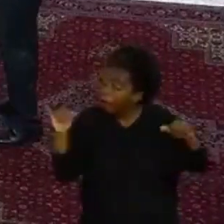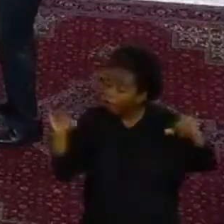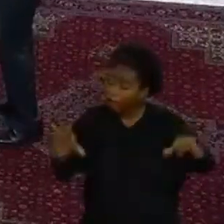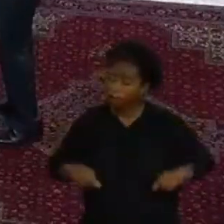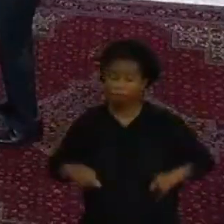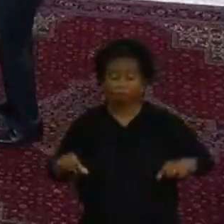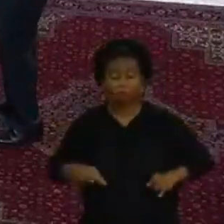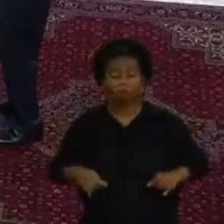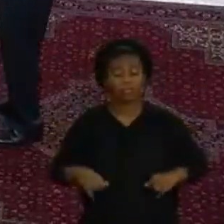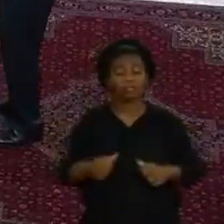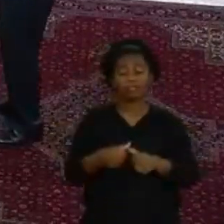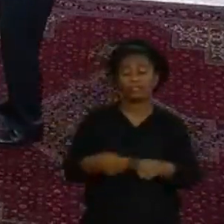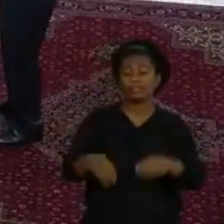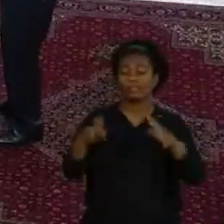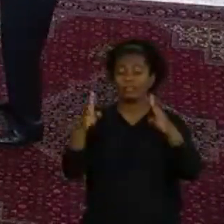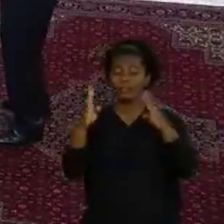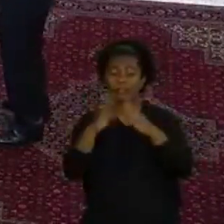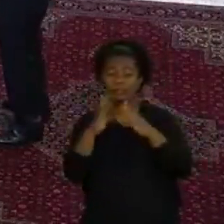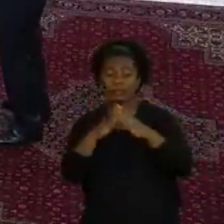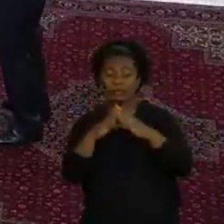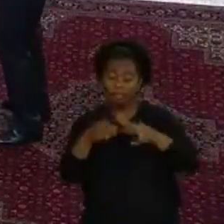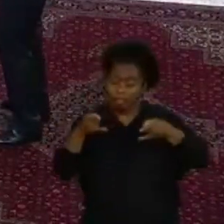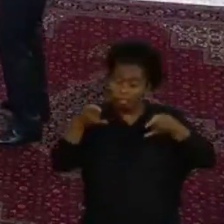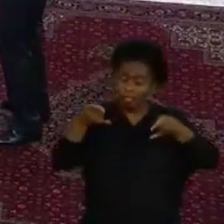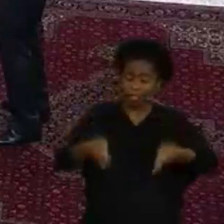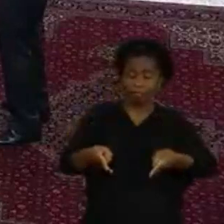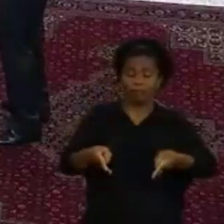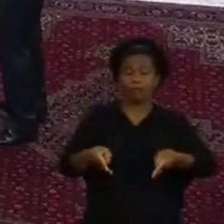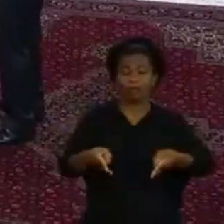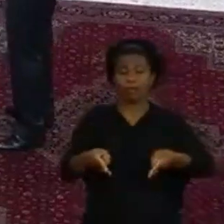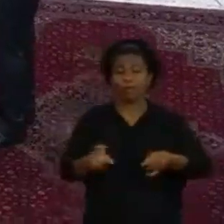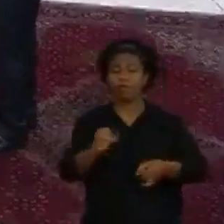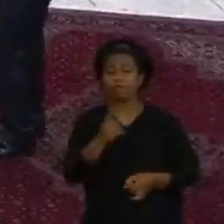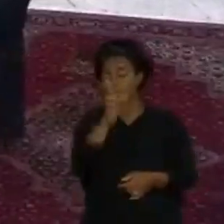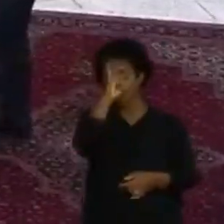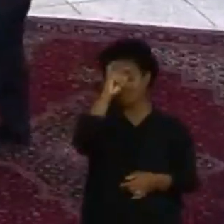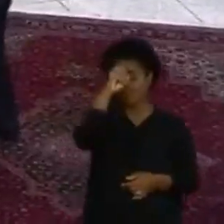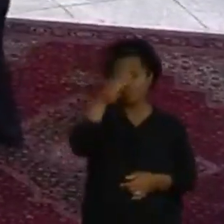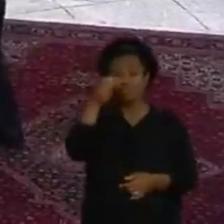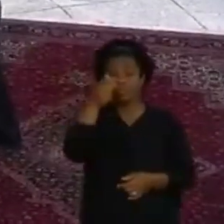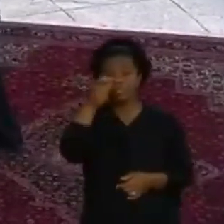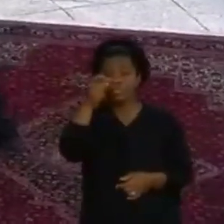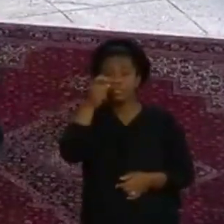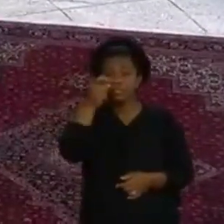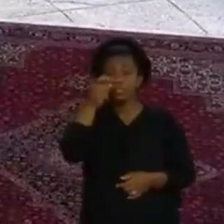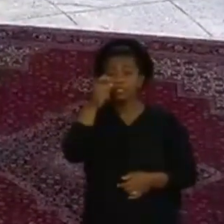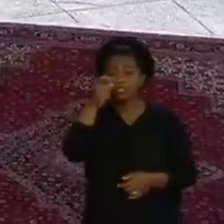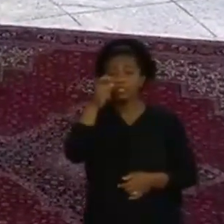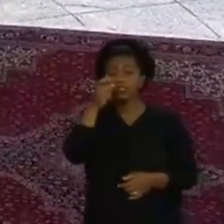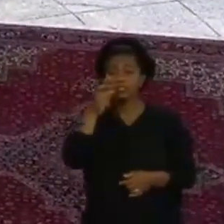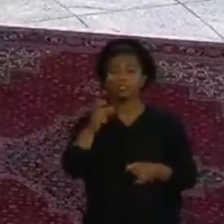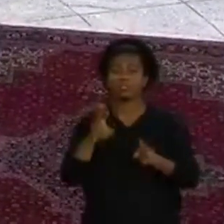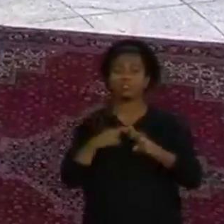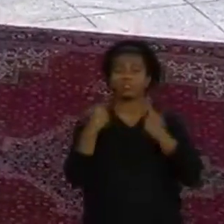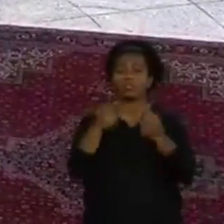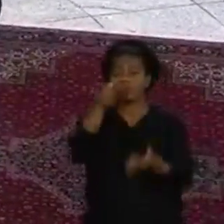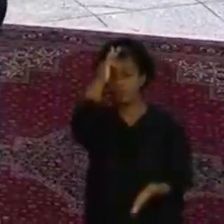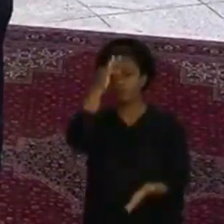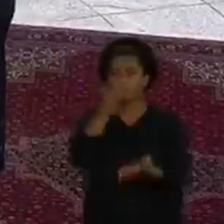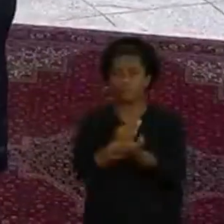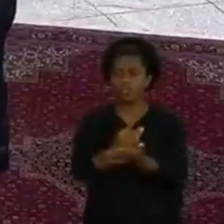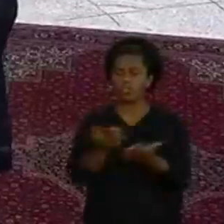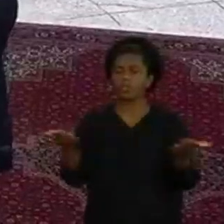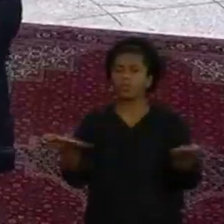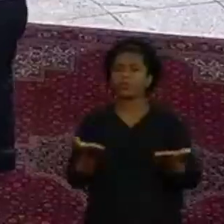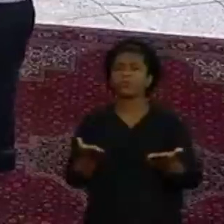em casa agora acamado, que está no hospital assistindo essa reunião com fé, meu Pai, que hoje o Senhor